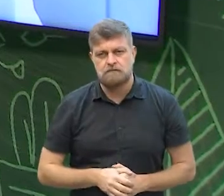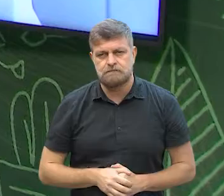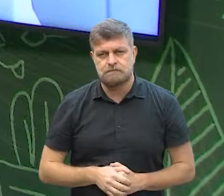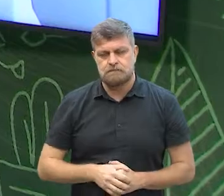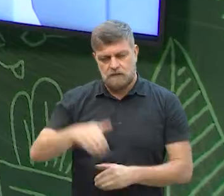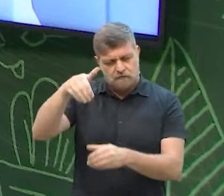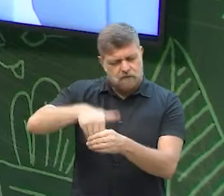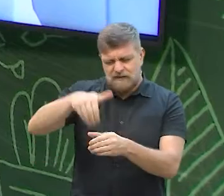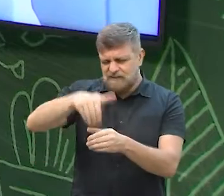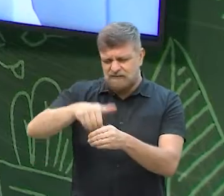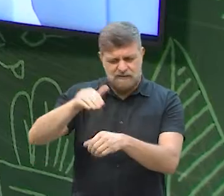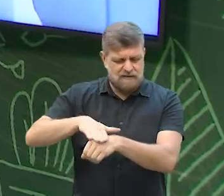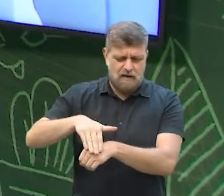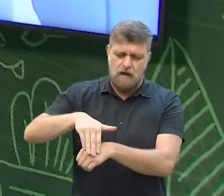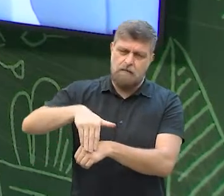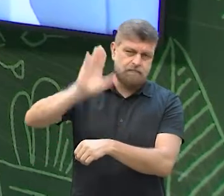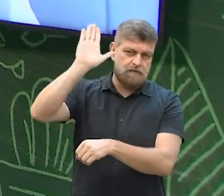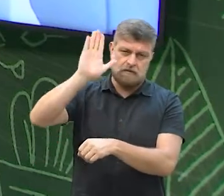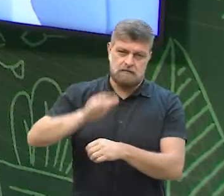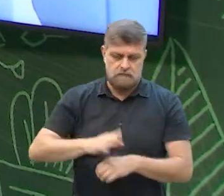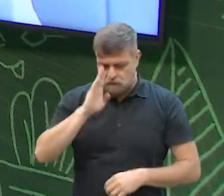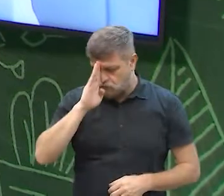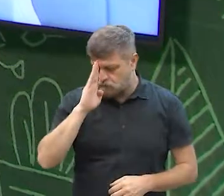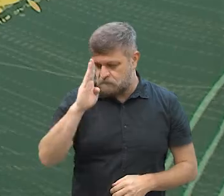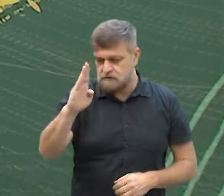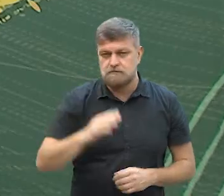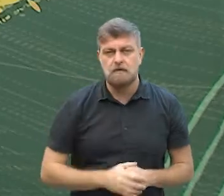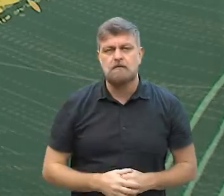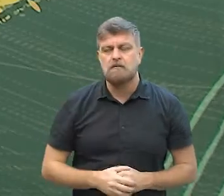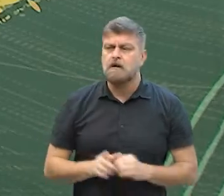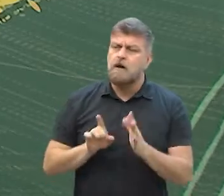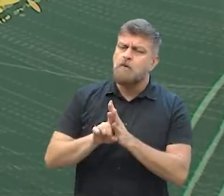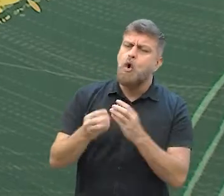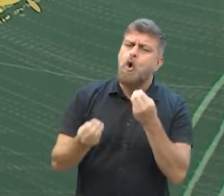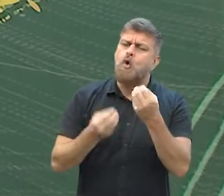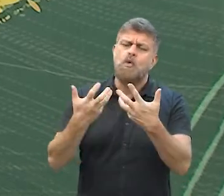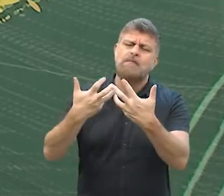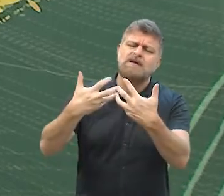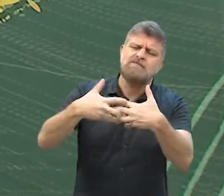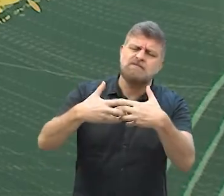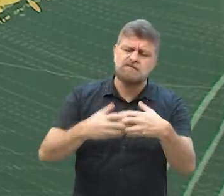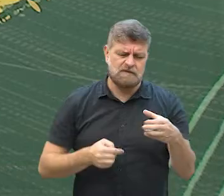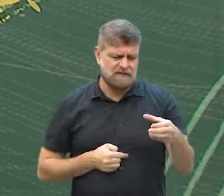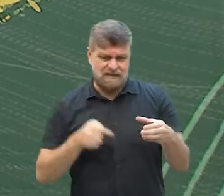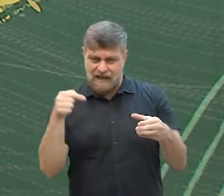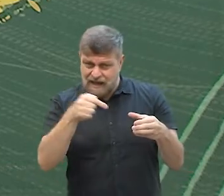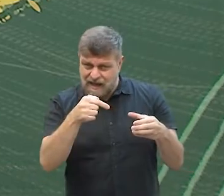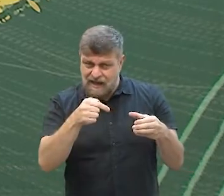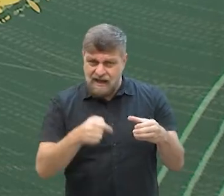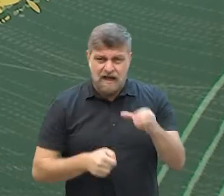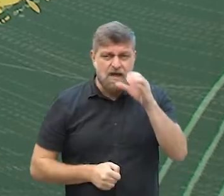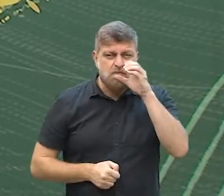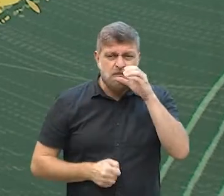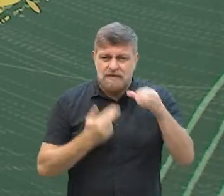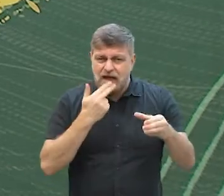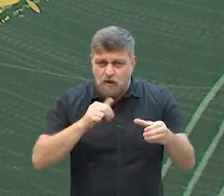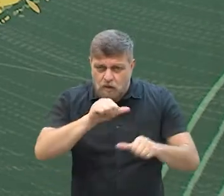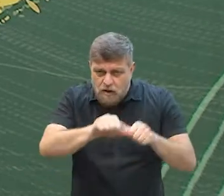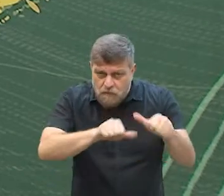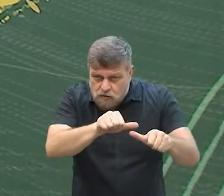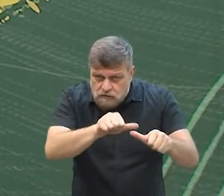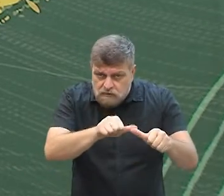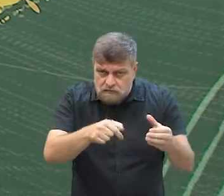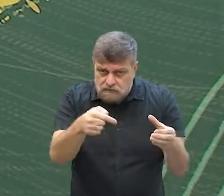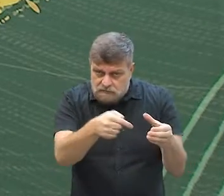mais votado assim, sem comparações, com Como que todas as outras funciona, ideias. no caso da bebida, por exemplo, altera a cor da bebida? Como é que é? Explica pra